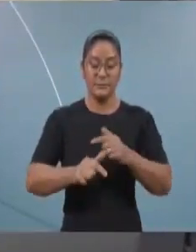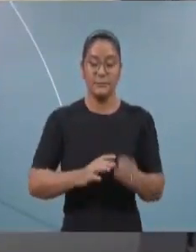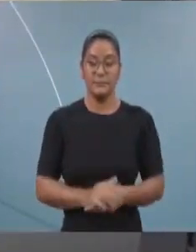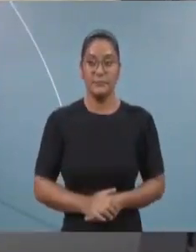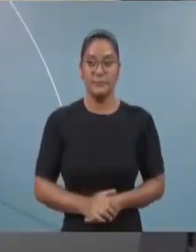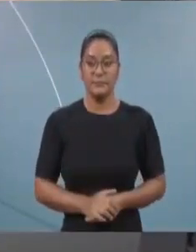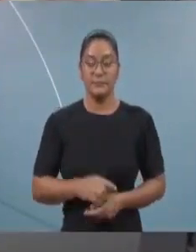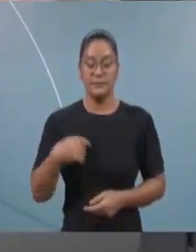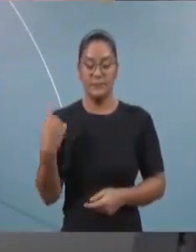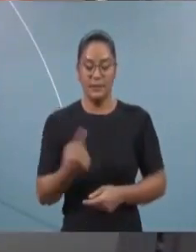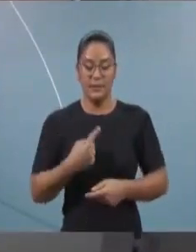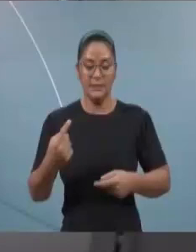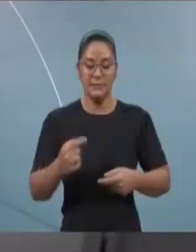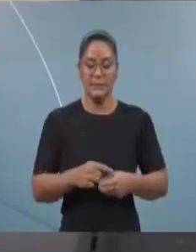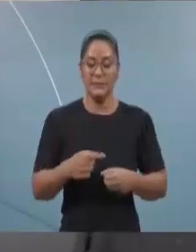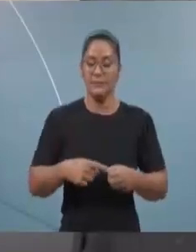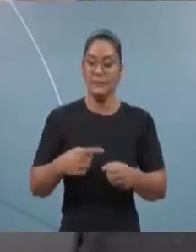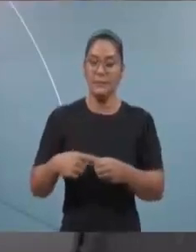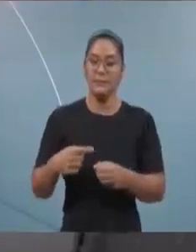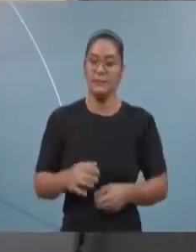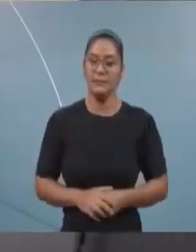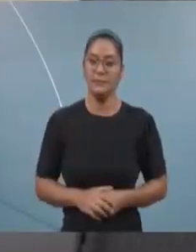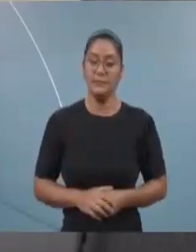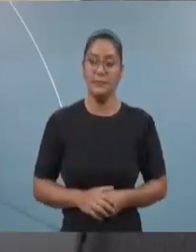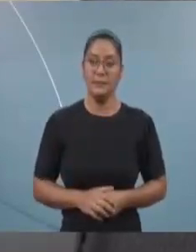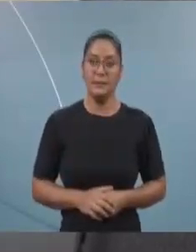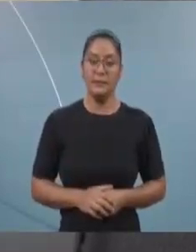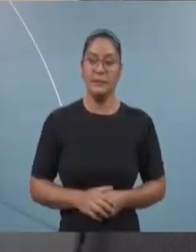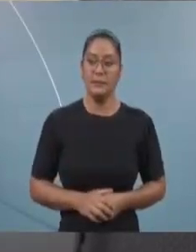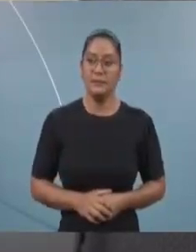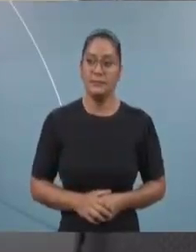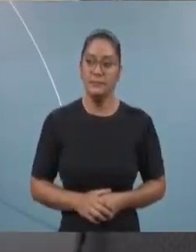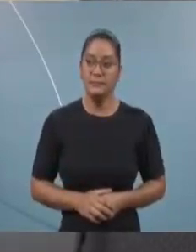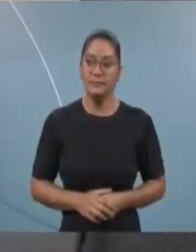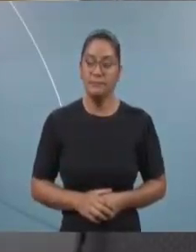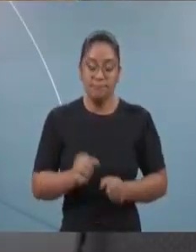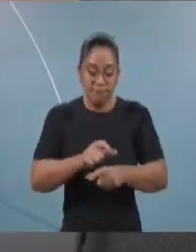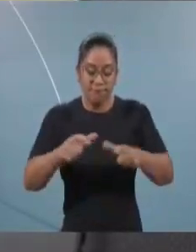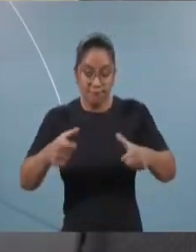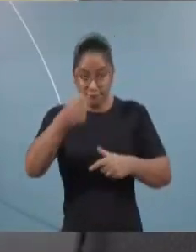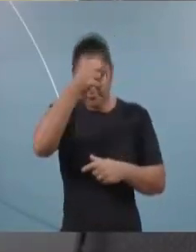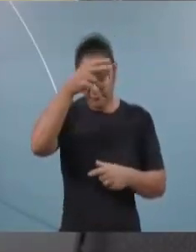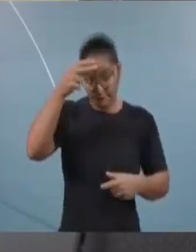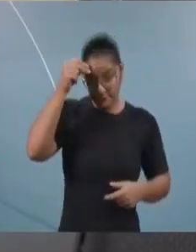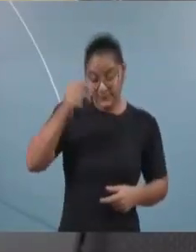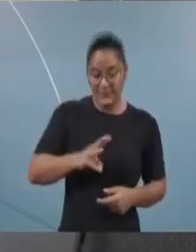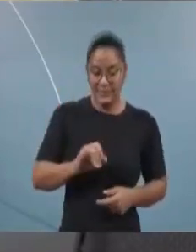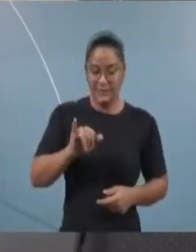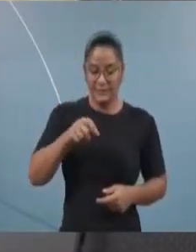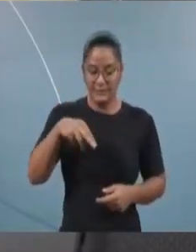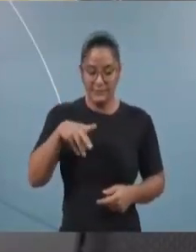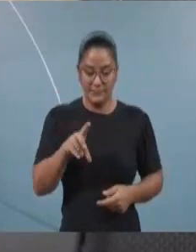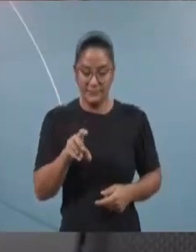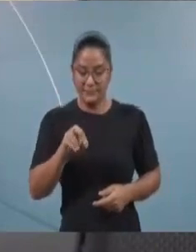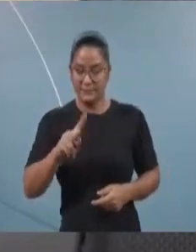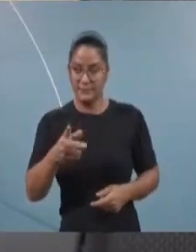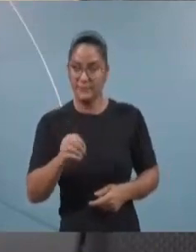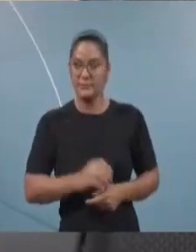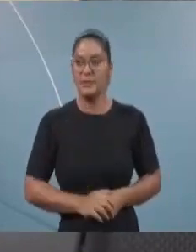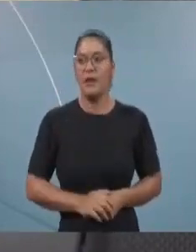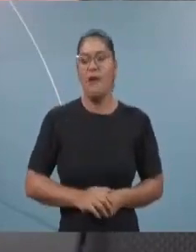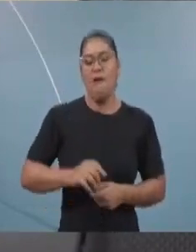município de timbaú Batista onde tem à frente o grande prefeito que tem feito uma